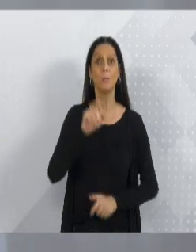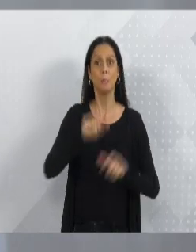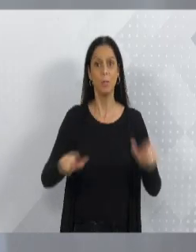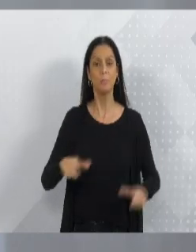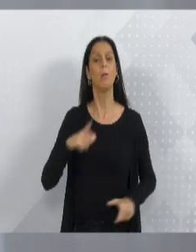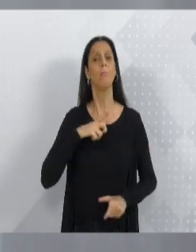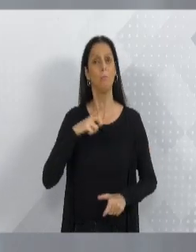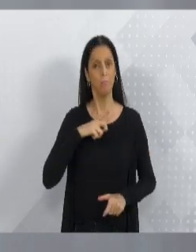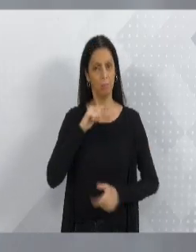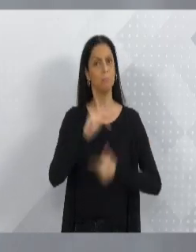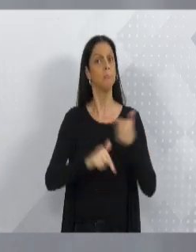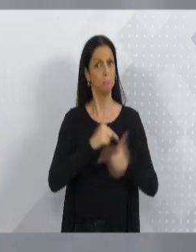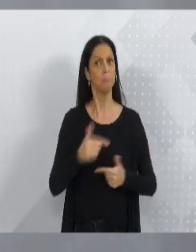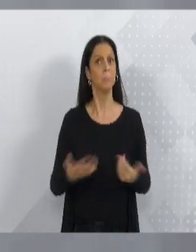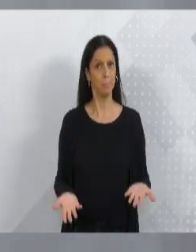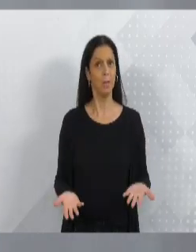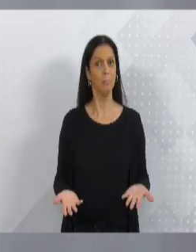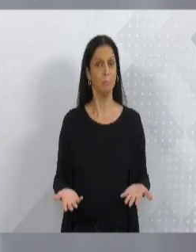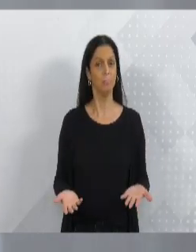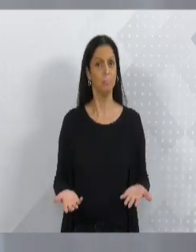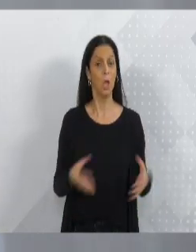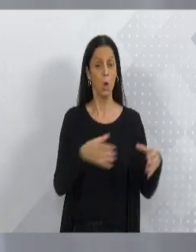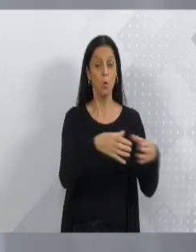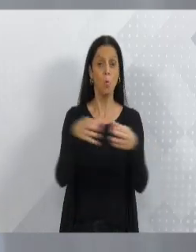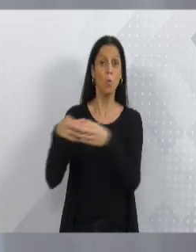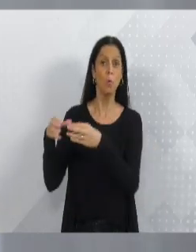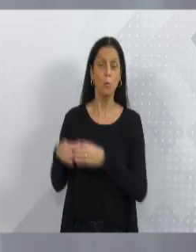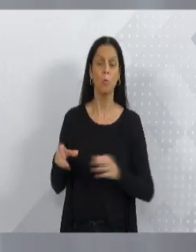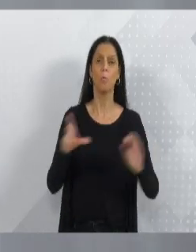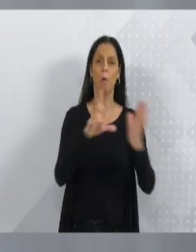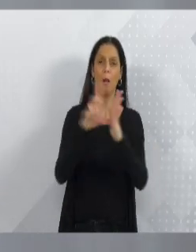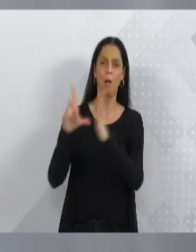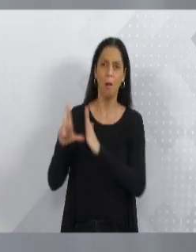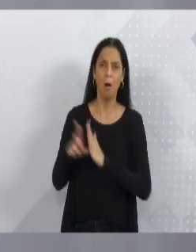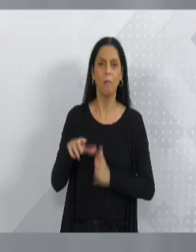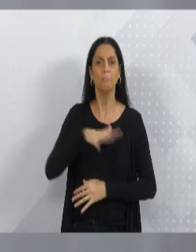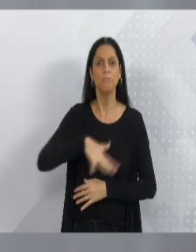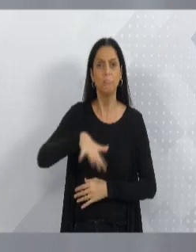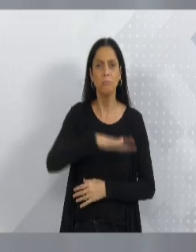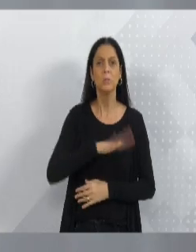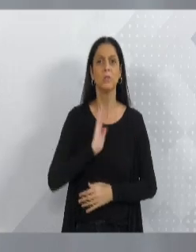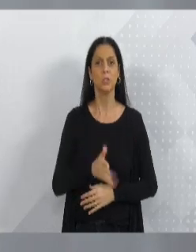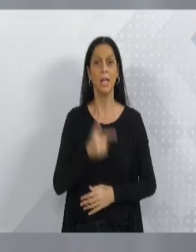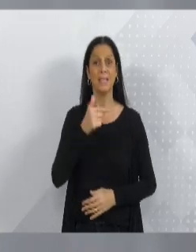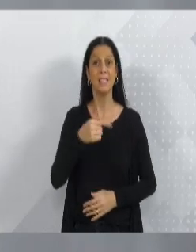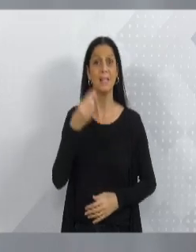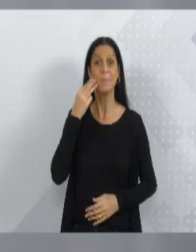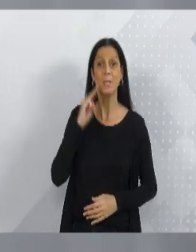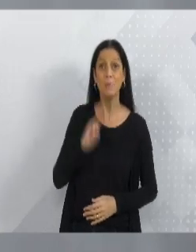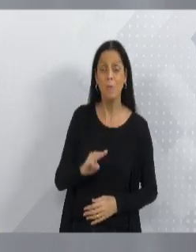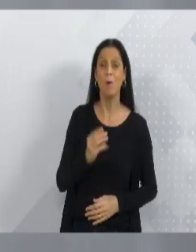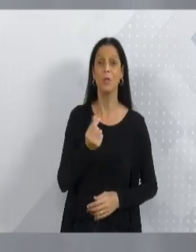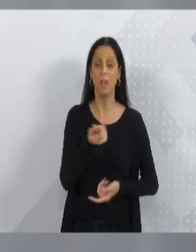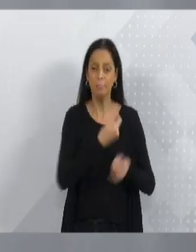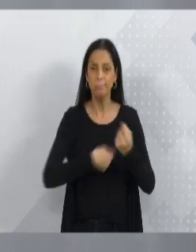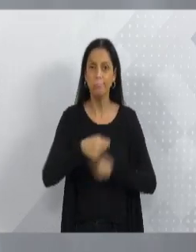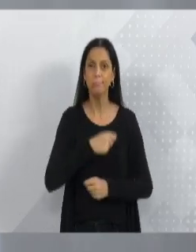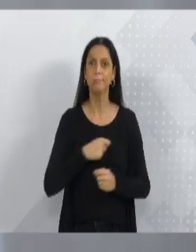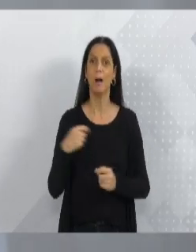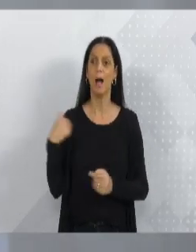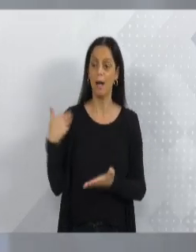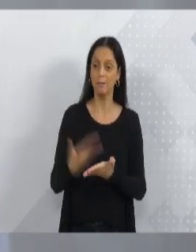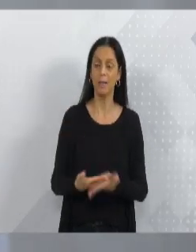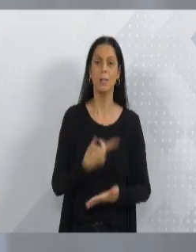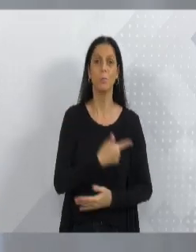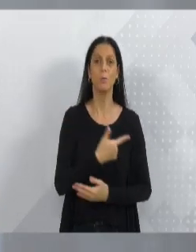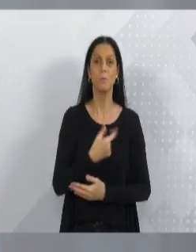empregadas. Entre os clubes, lojas, estima-se que o setor tenha movimentado 7 bilhões em